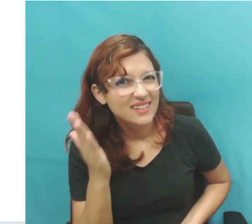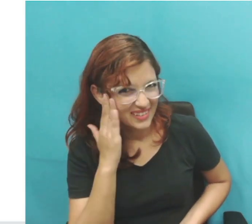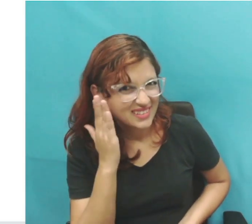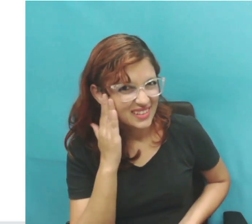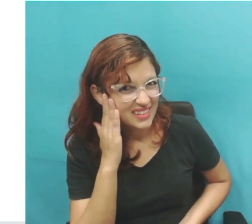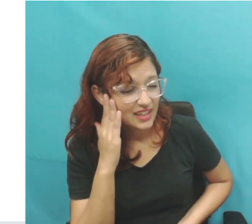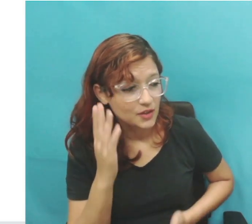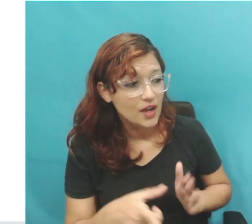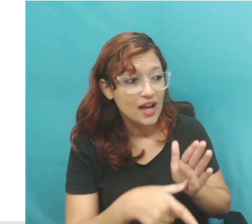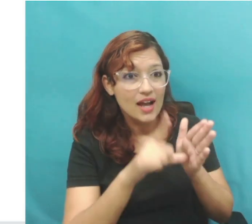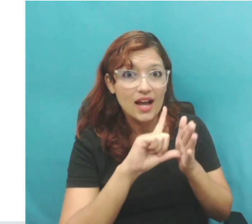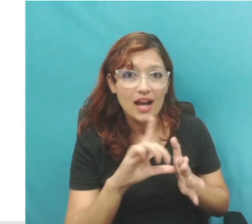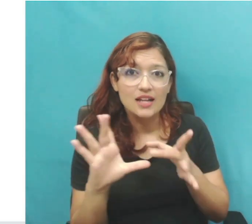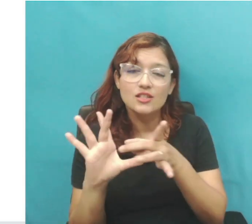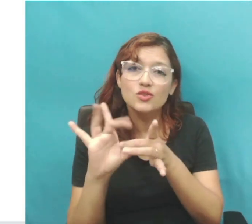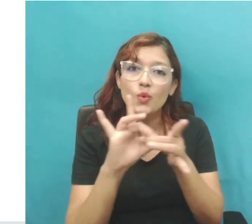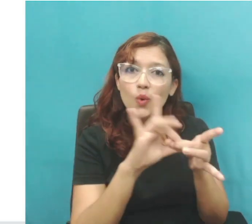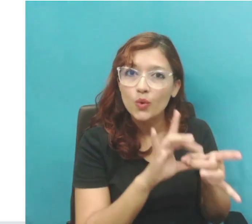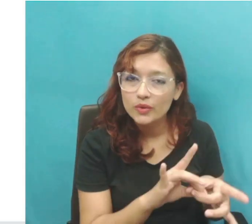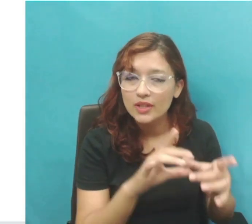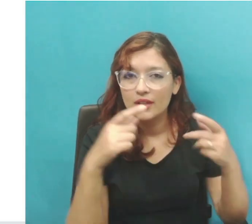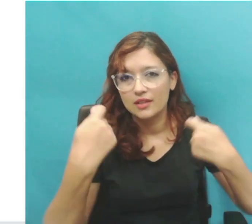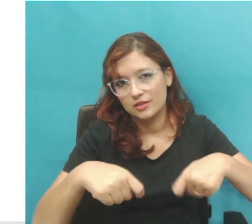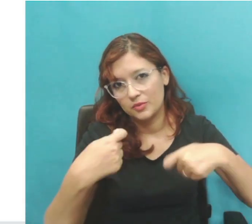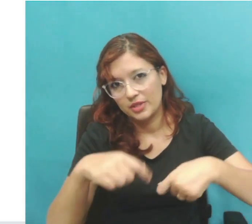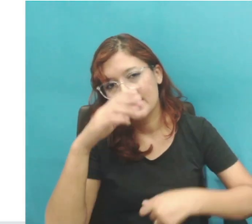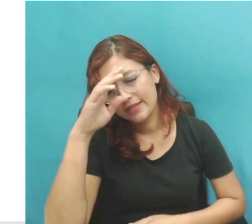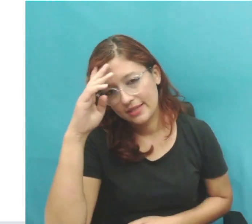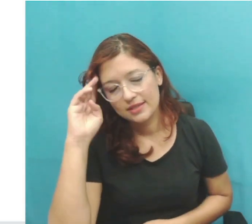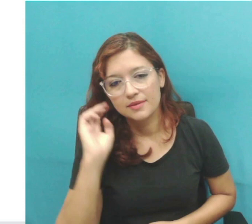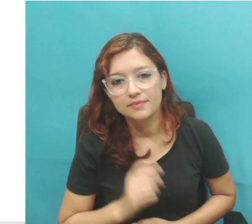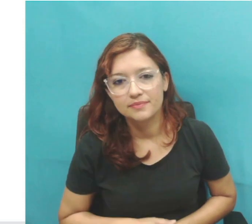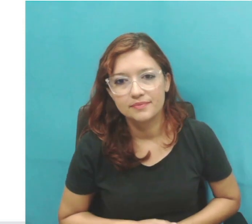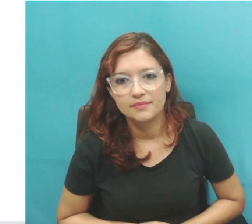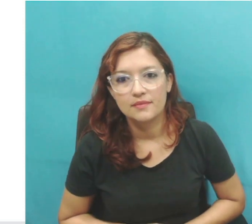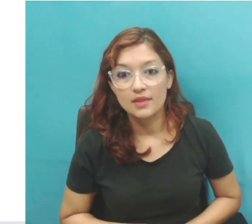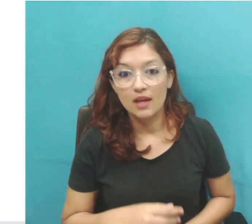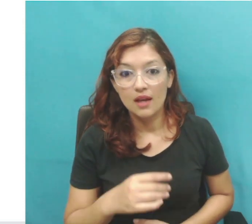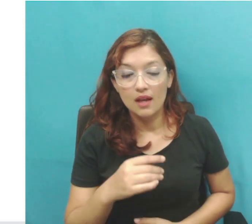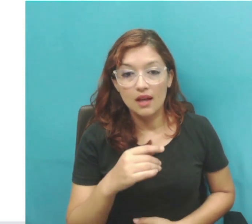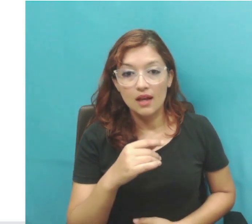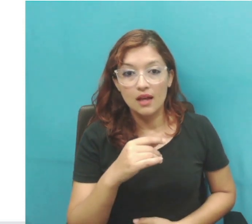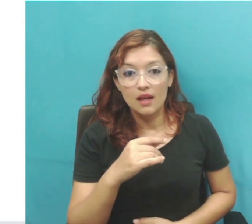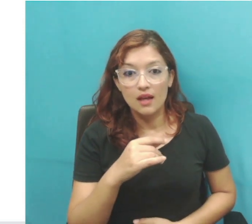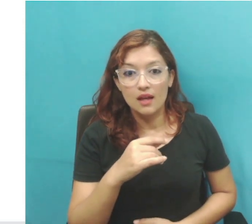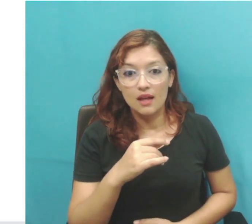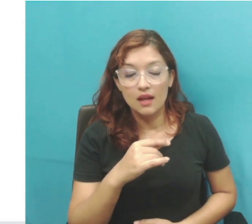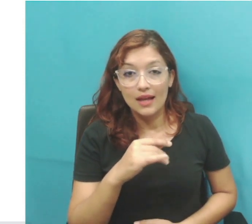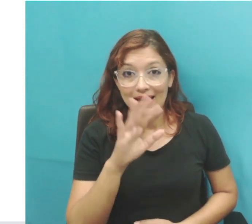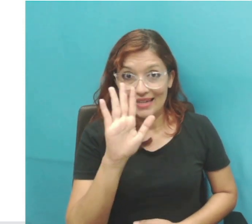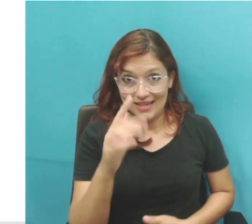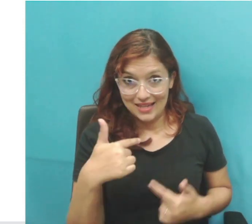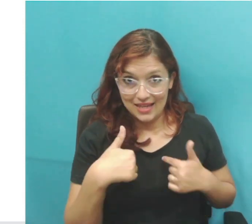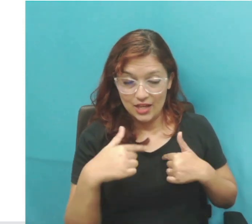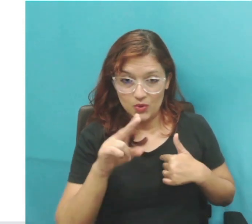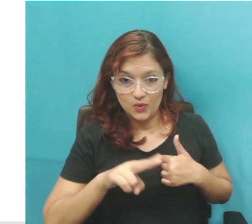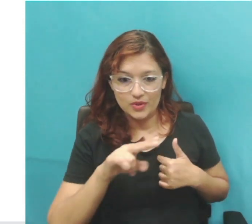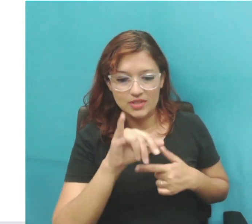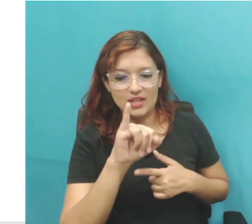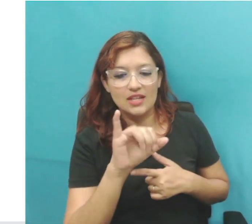Isso o quê? Entendeu? Antes teria que ter um contexto para fazer entender a que se